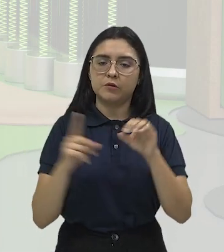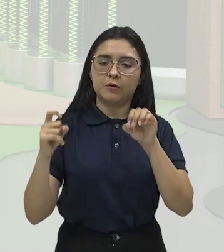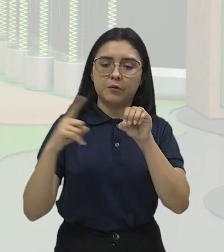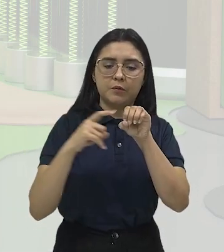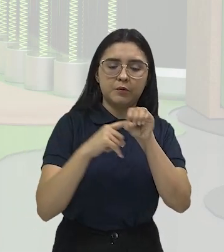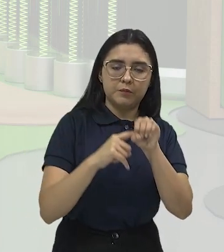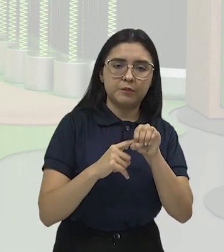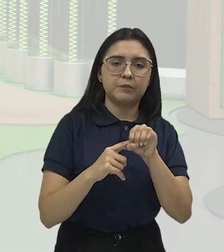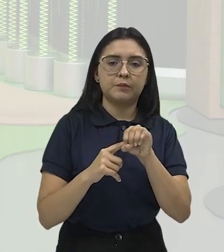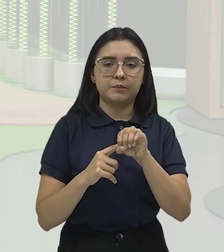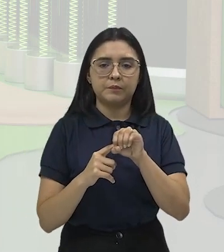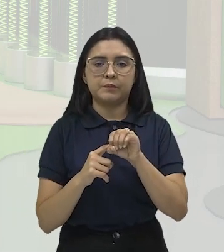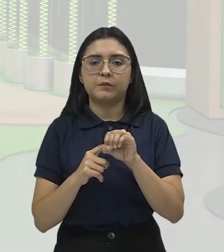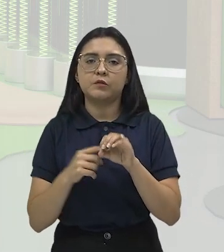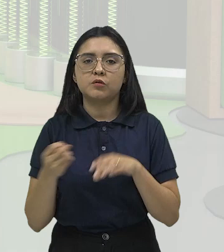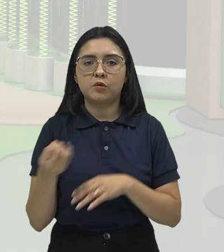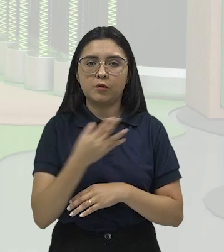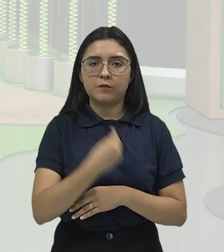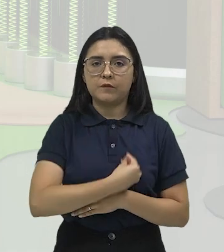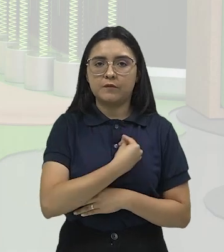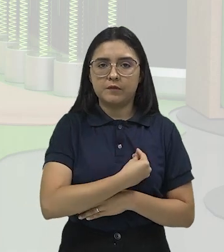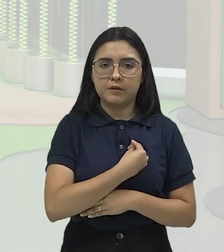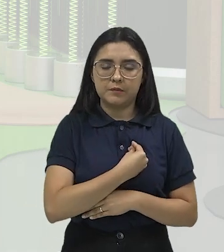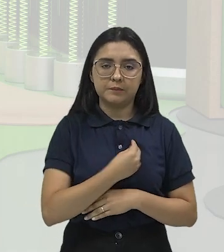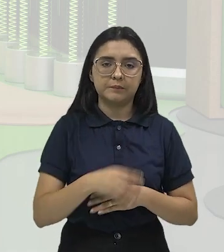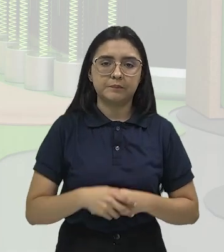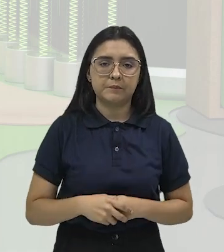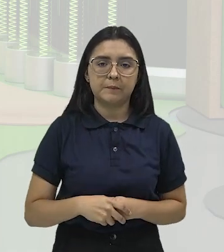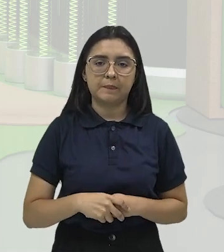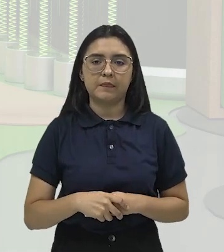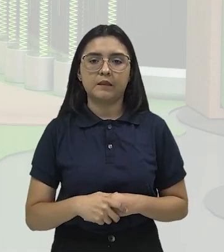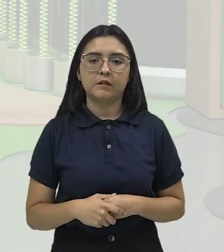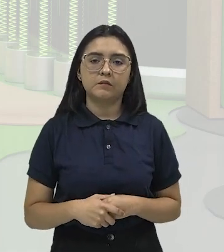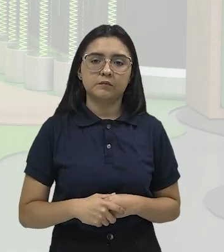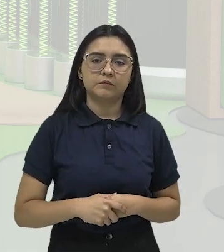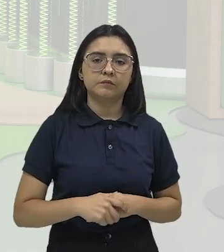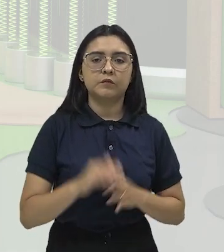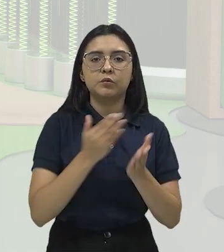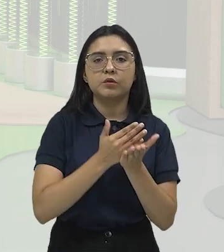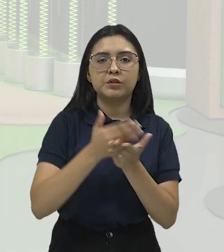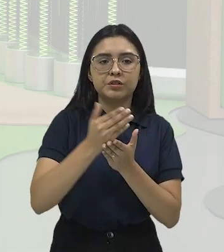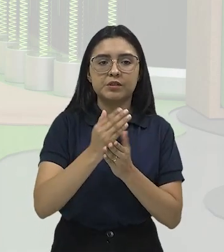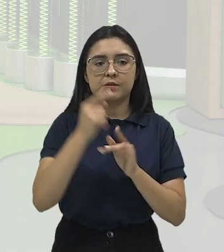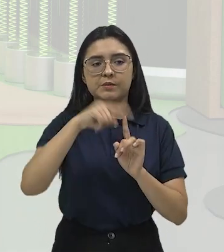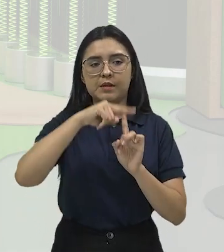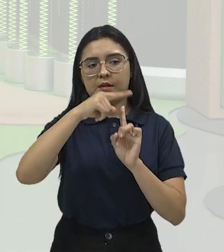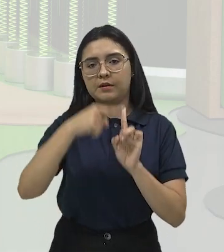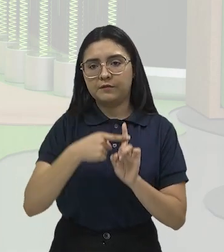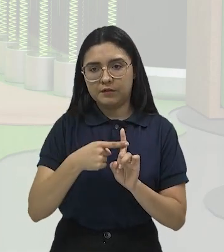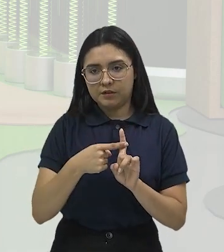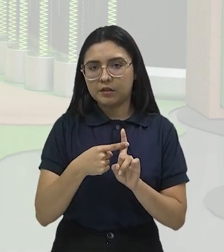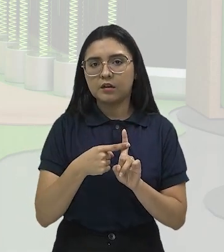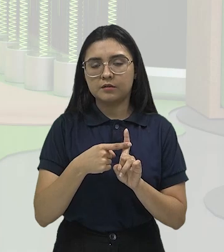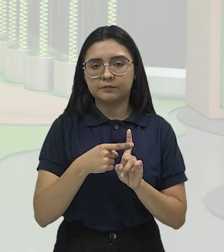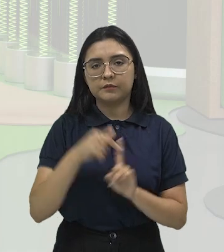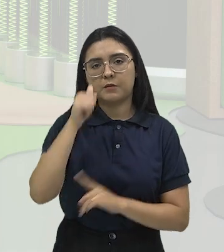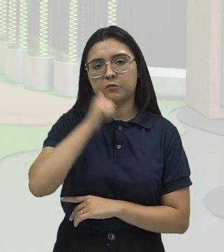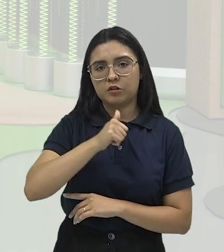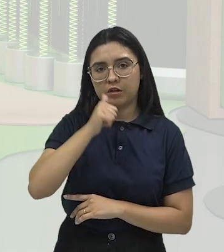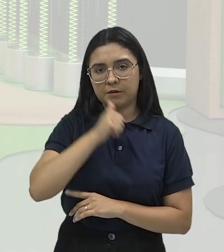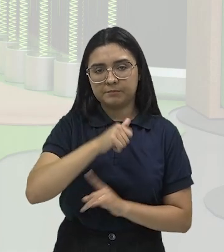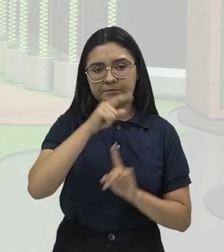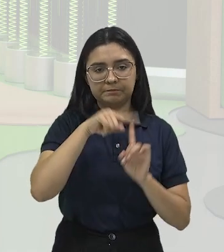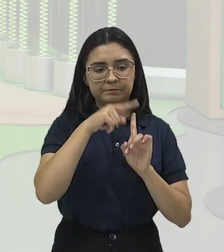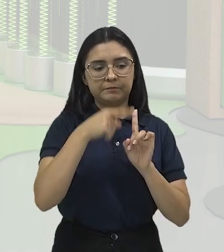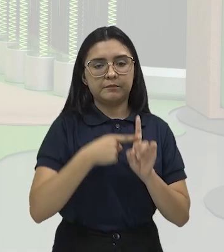e geração do novo indivíduo, tá? Então, o processo aí do início dessa gestação, né? Essa mulher,